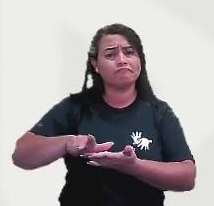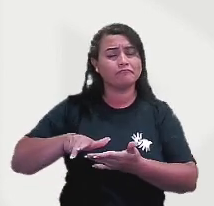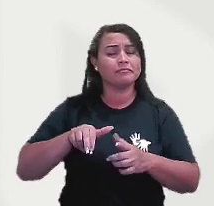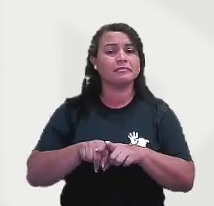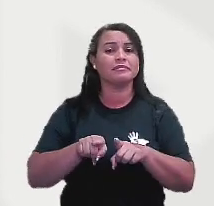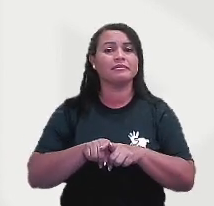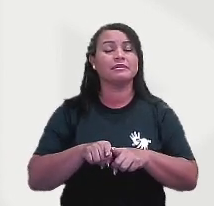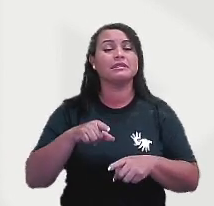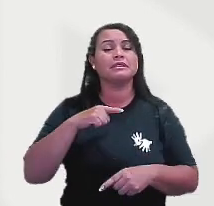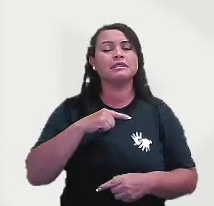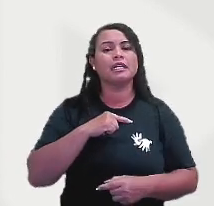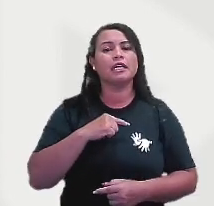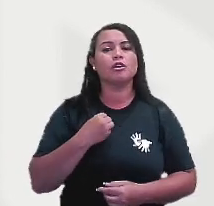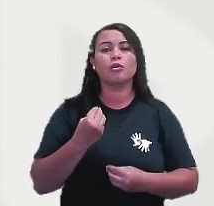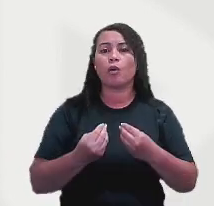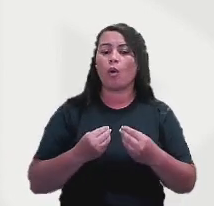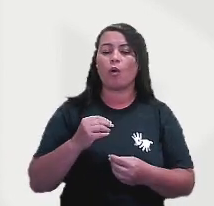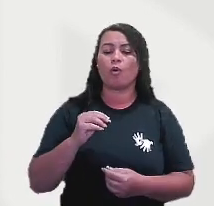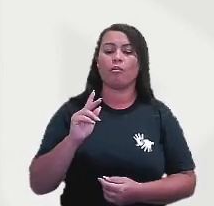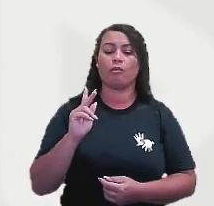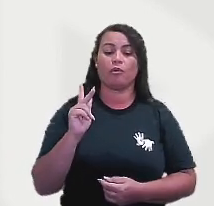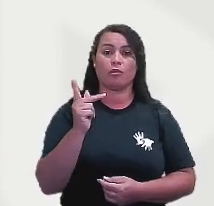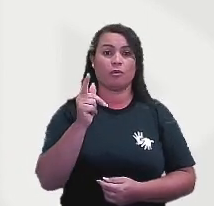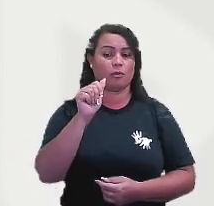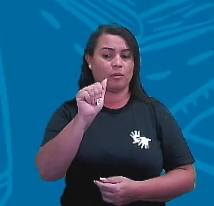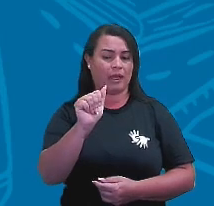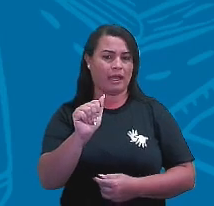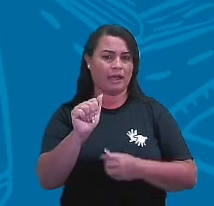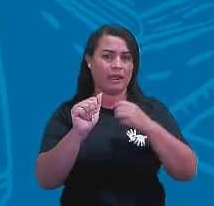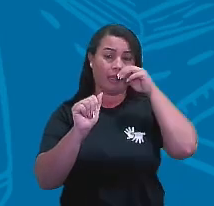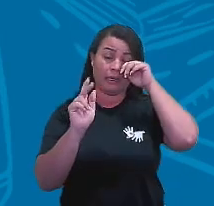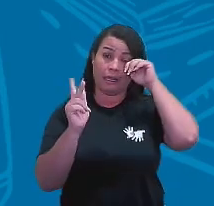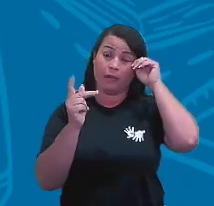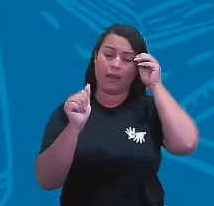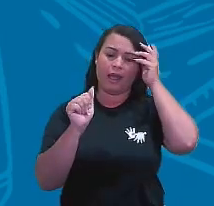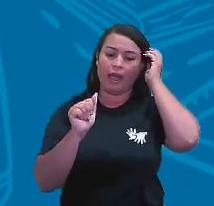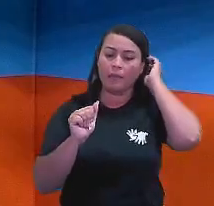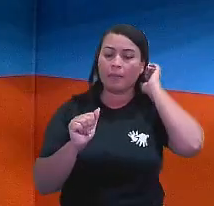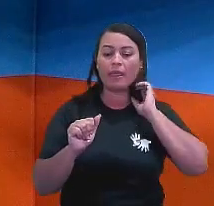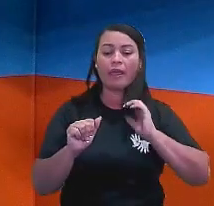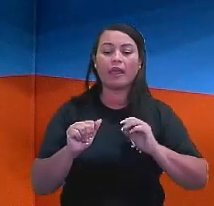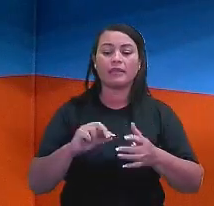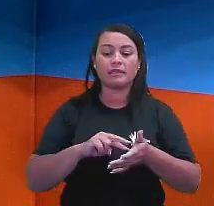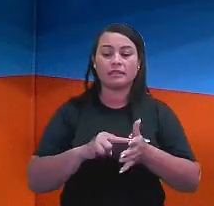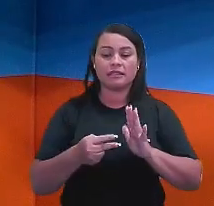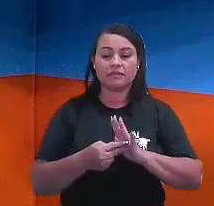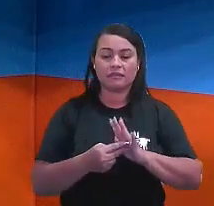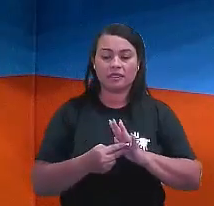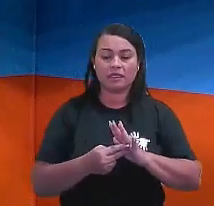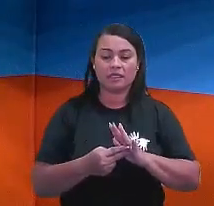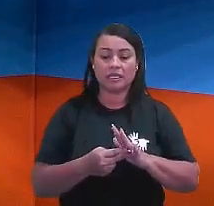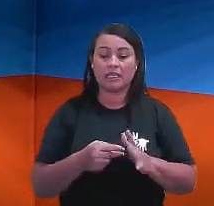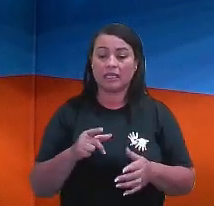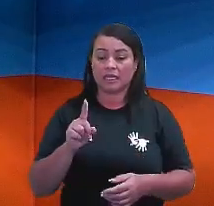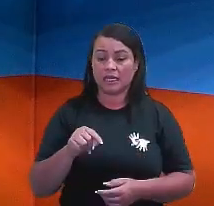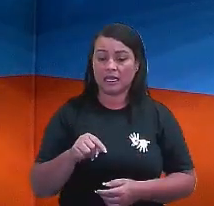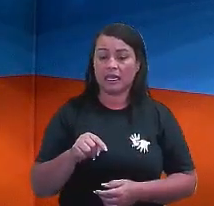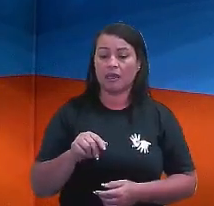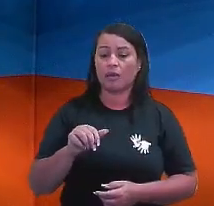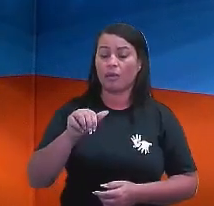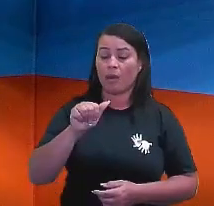Sua unidade fundamental é o ARE, que a gente representa pela letra A. Possui um múltiplo, que é o